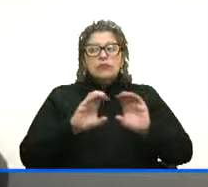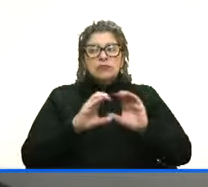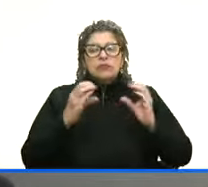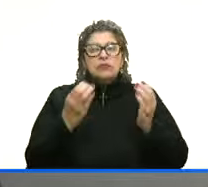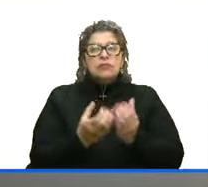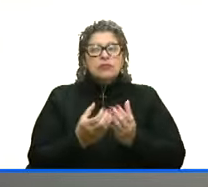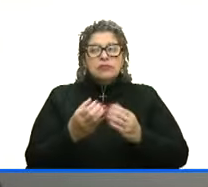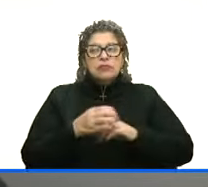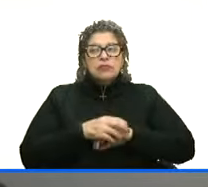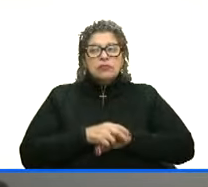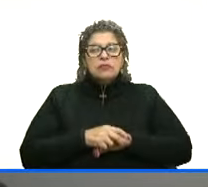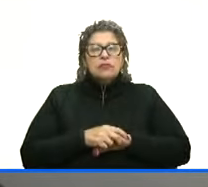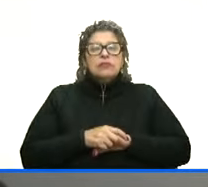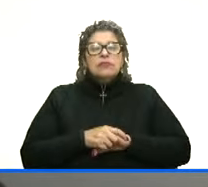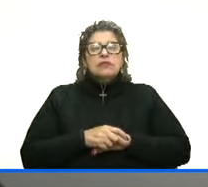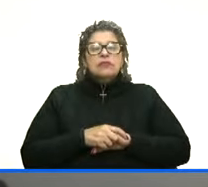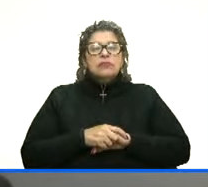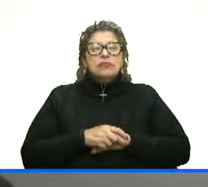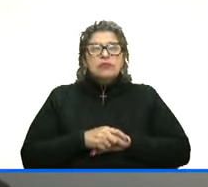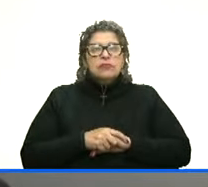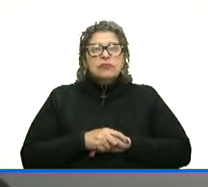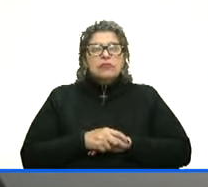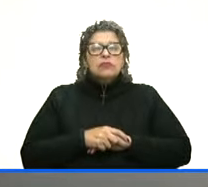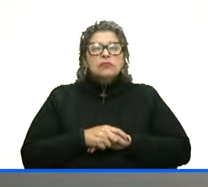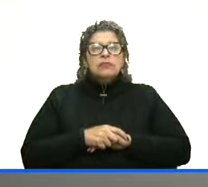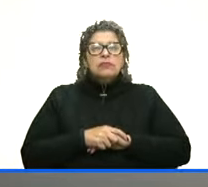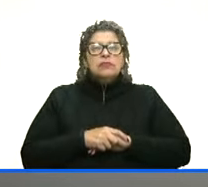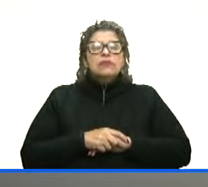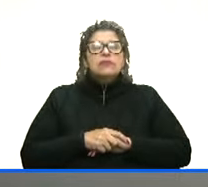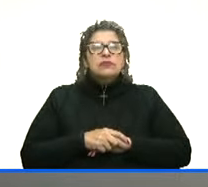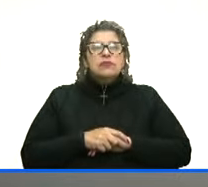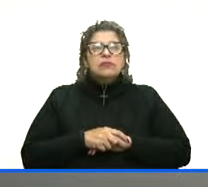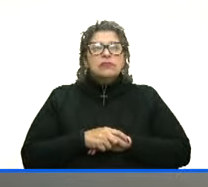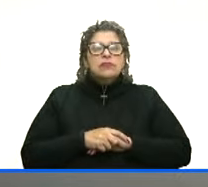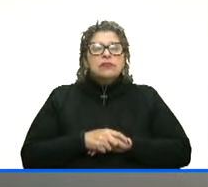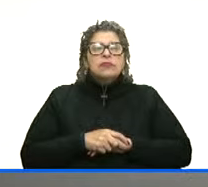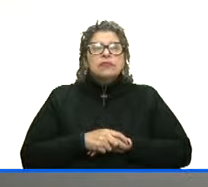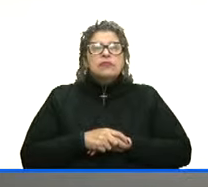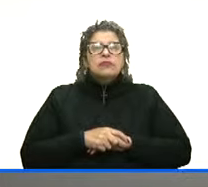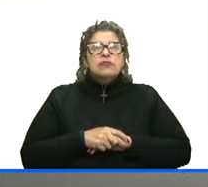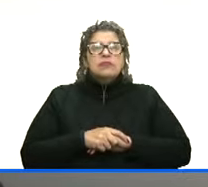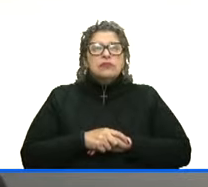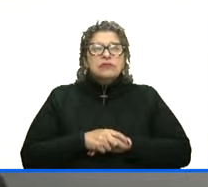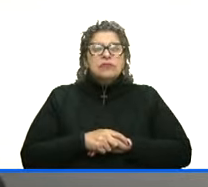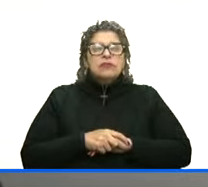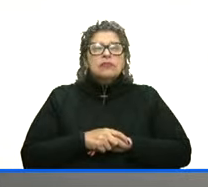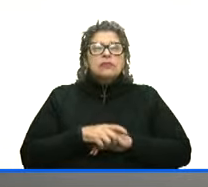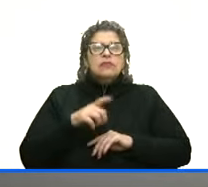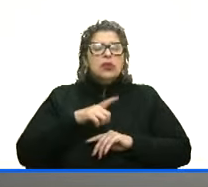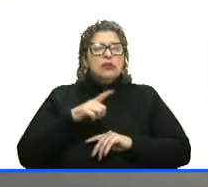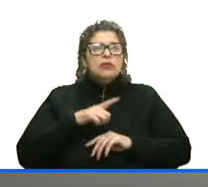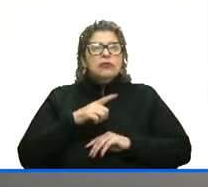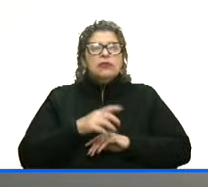diz a Sofia, as comunitárias, como nós nos chamamos, e que nós somos a maioria, inclusive, nós